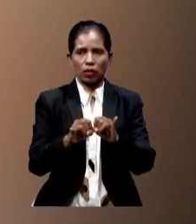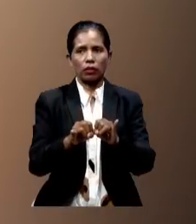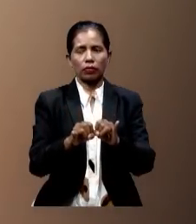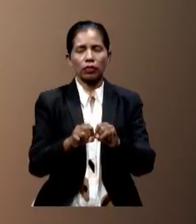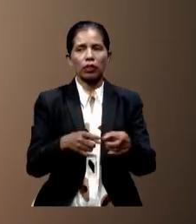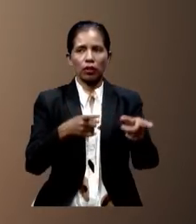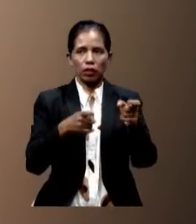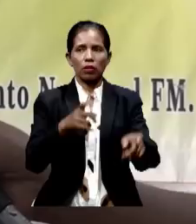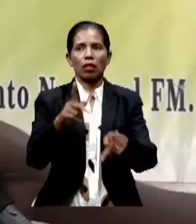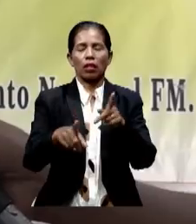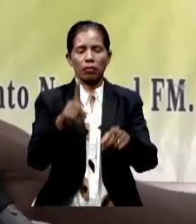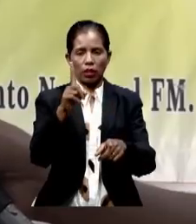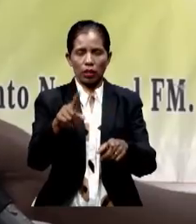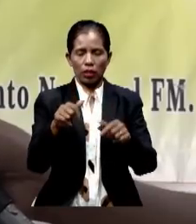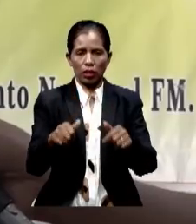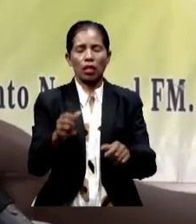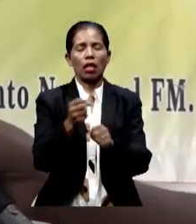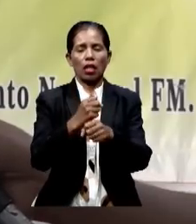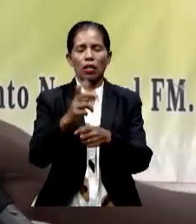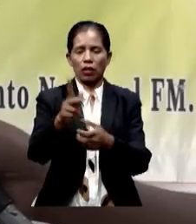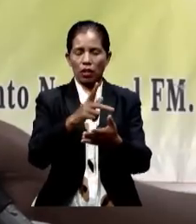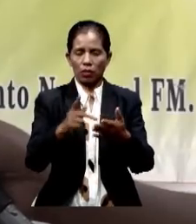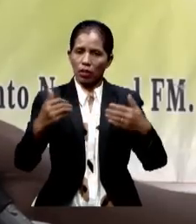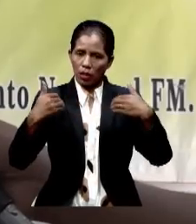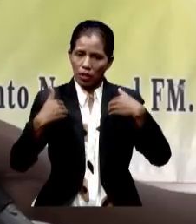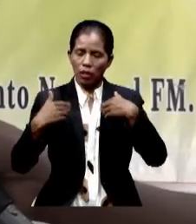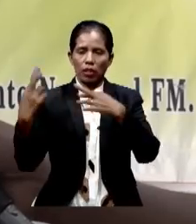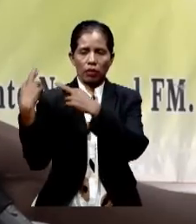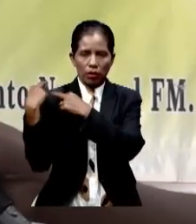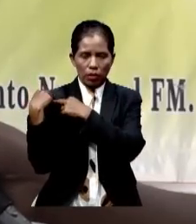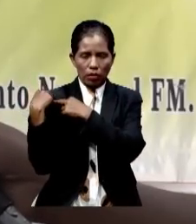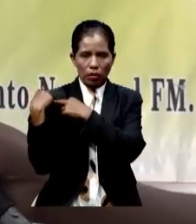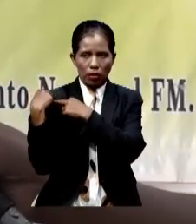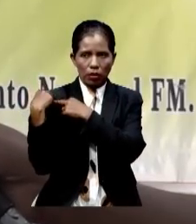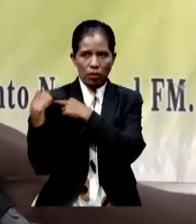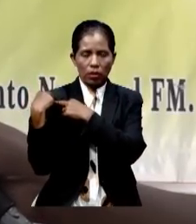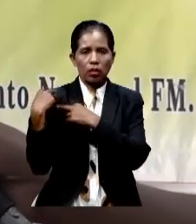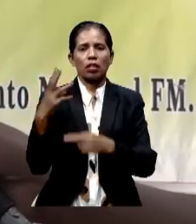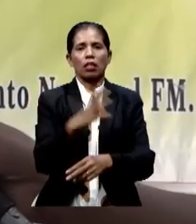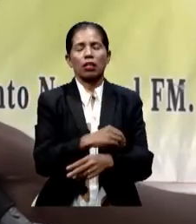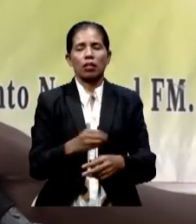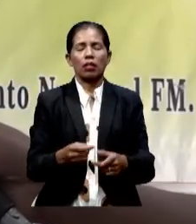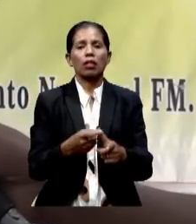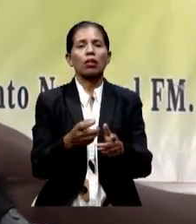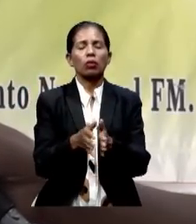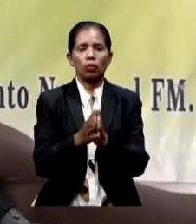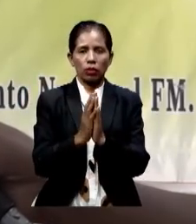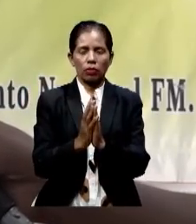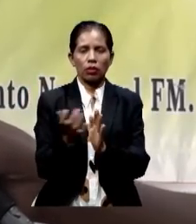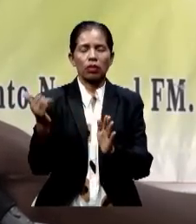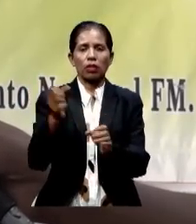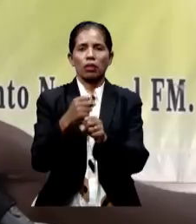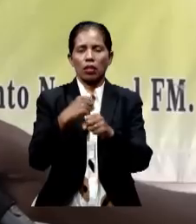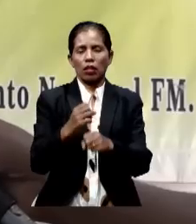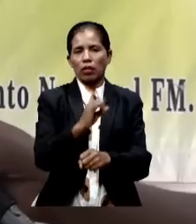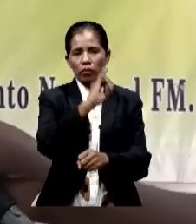tiro cidadão né crime nia tem que a responsabilidade responsabiliza nia atos né e uso para tu vele halo